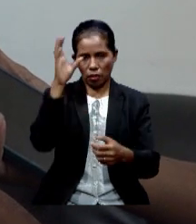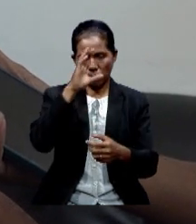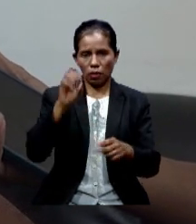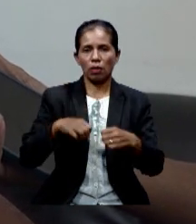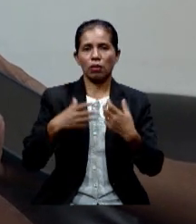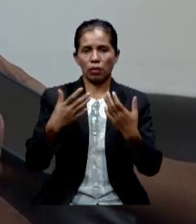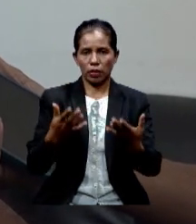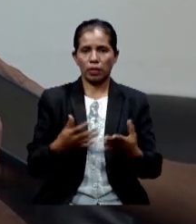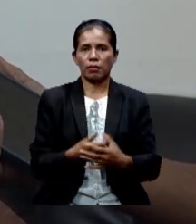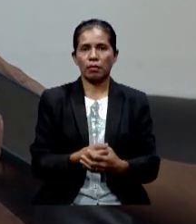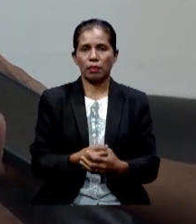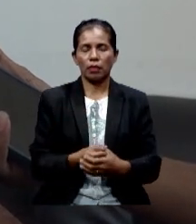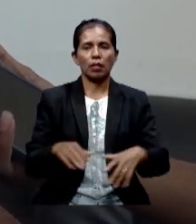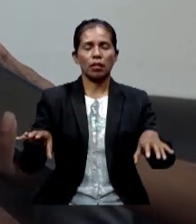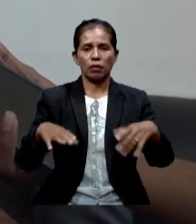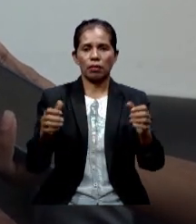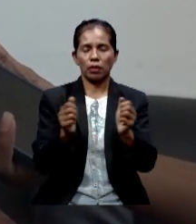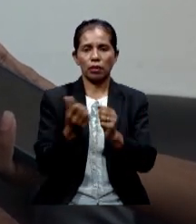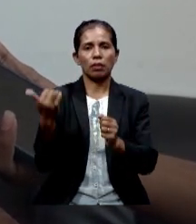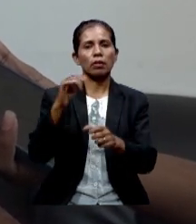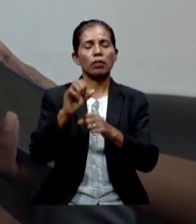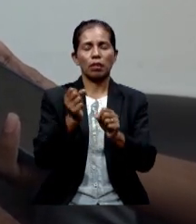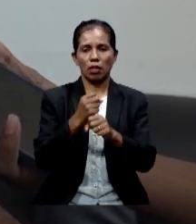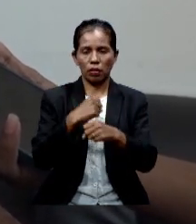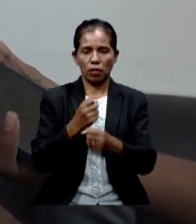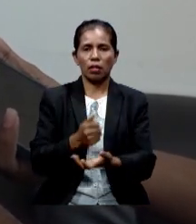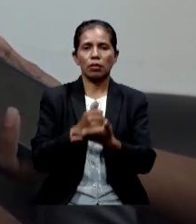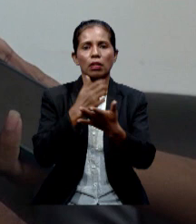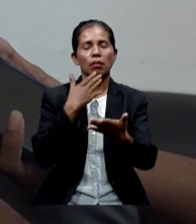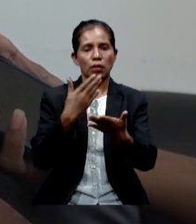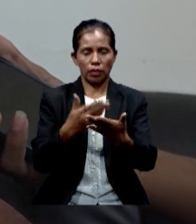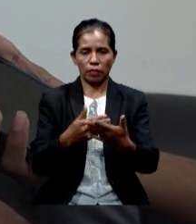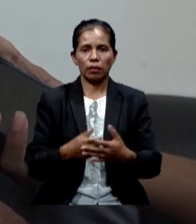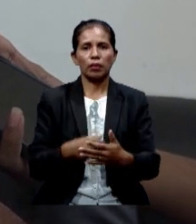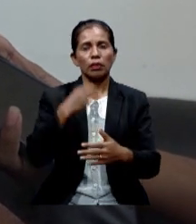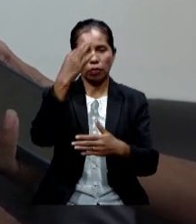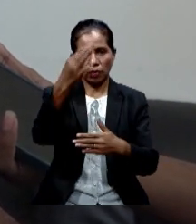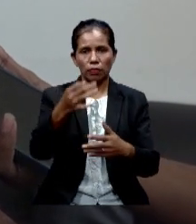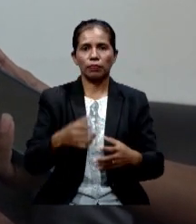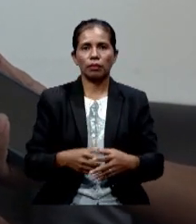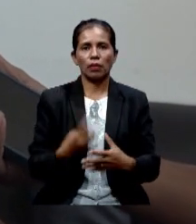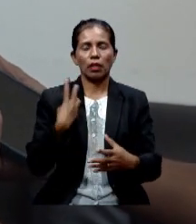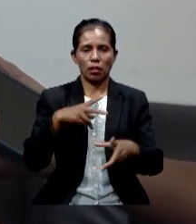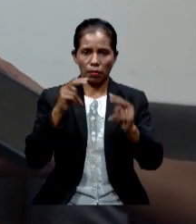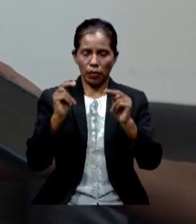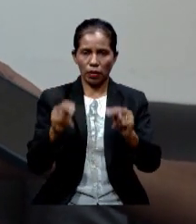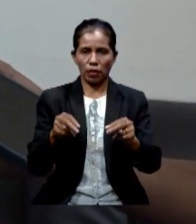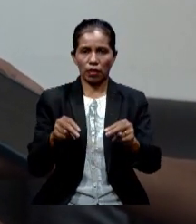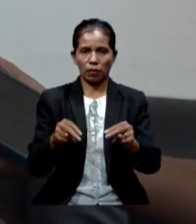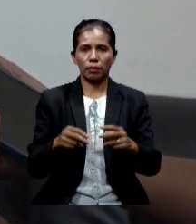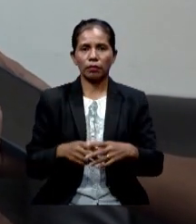insa serviço serve a tu hal atendimento bel dia que lutas ya o in mai itu precisa tu tu